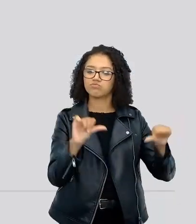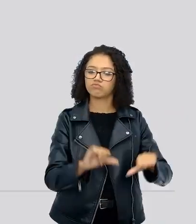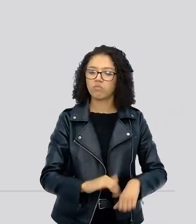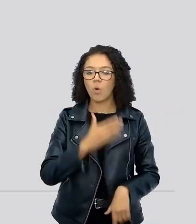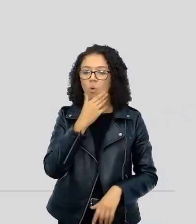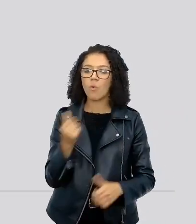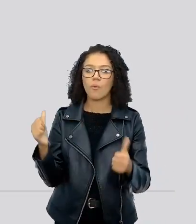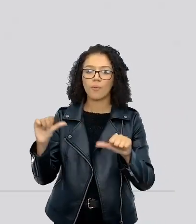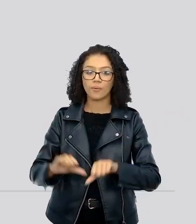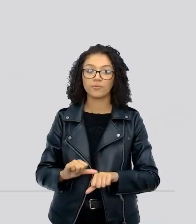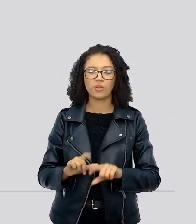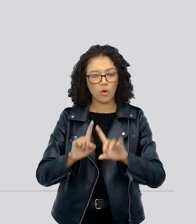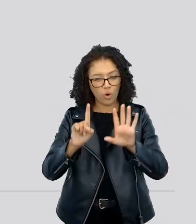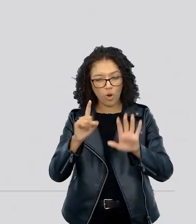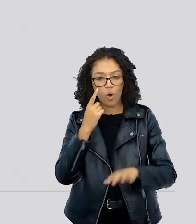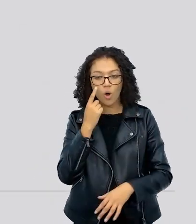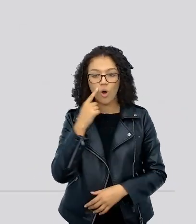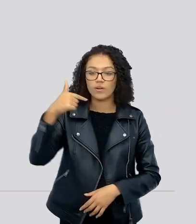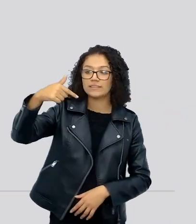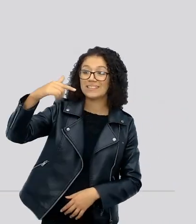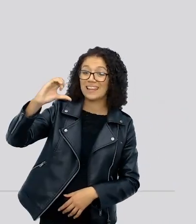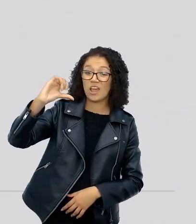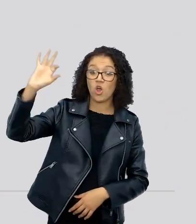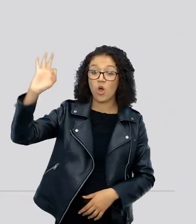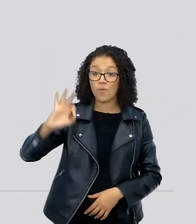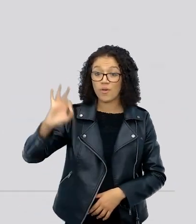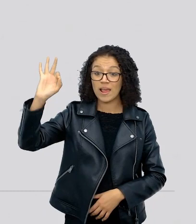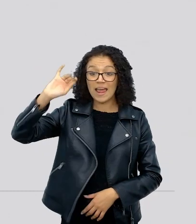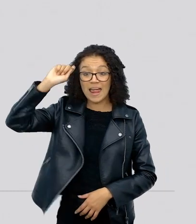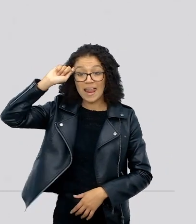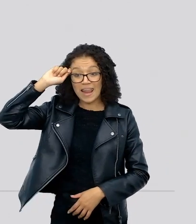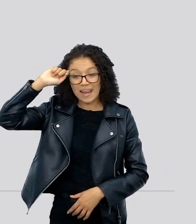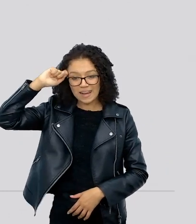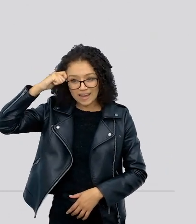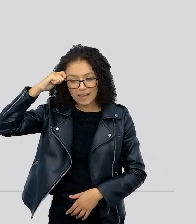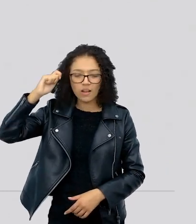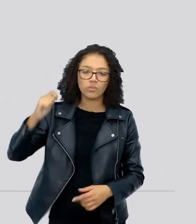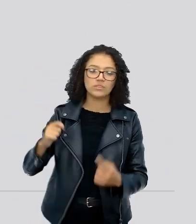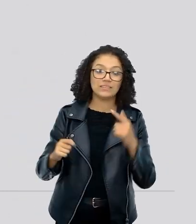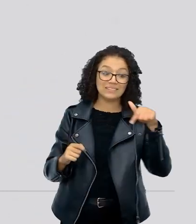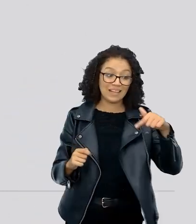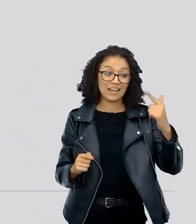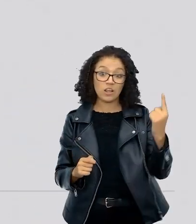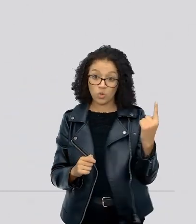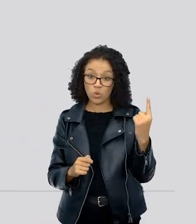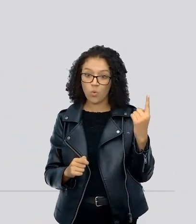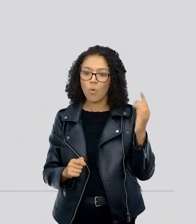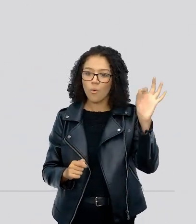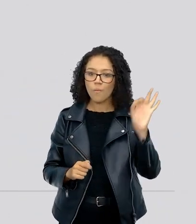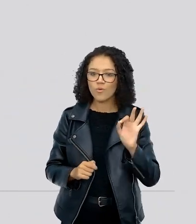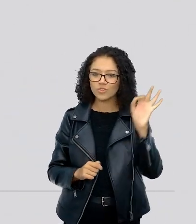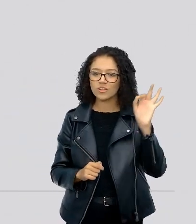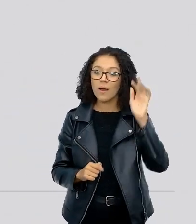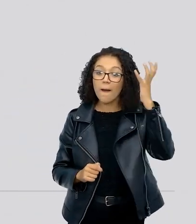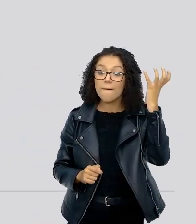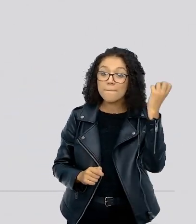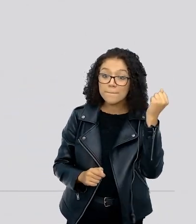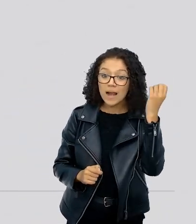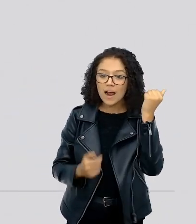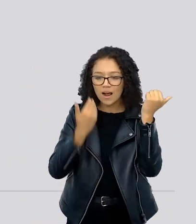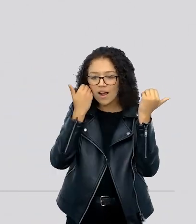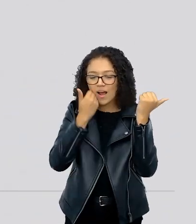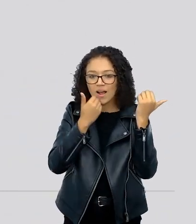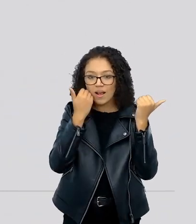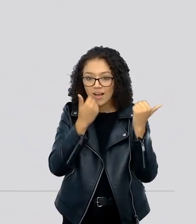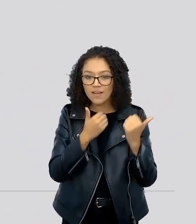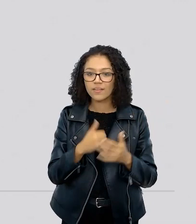é que 79% dos homens negros, 71% dos homens brancos concordam que quando meninos